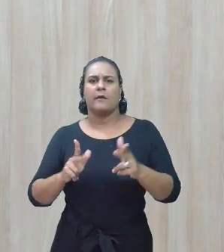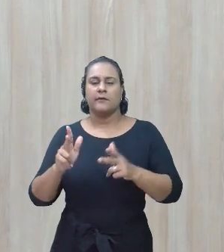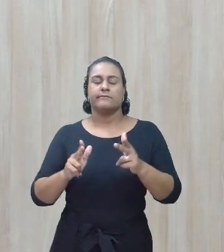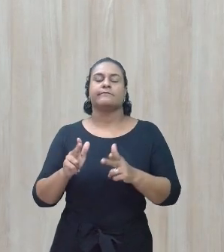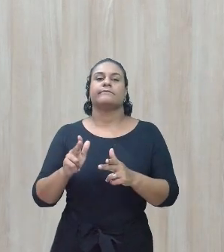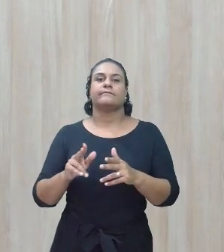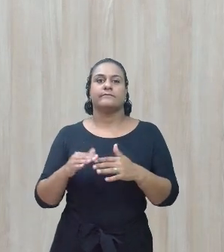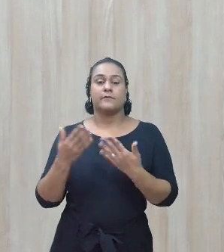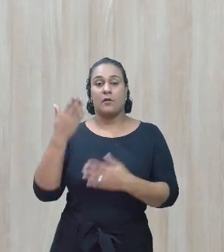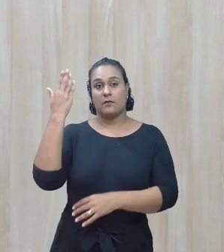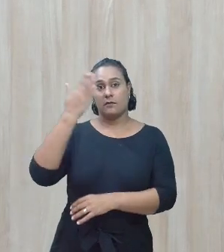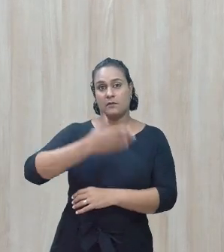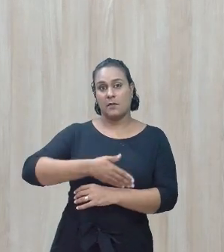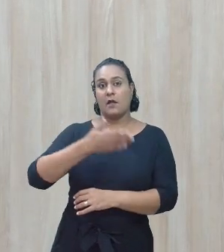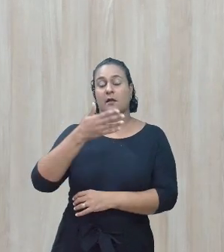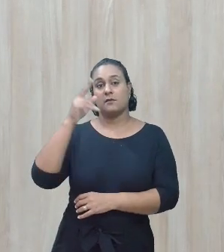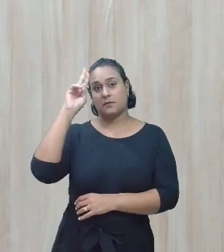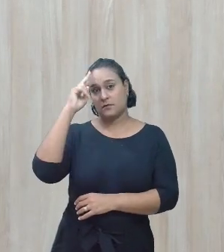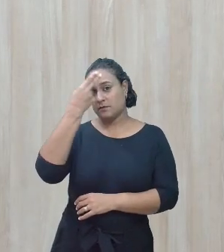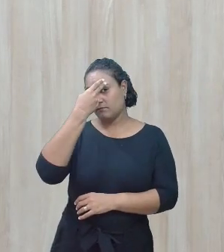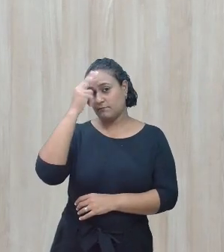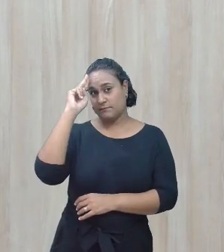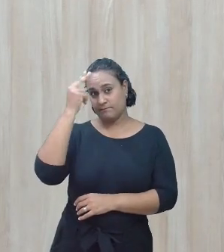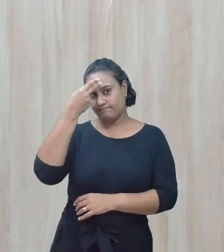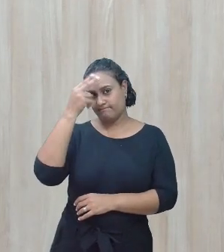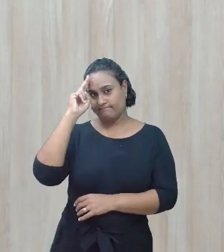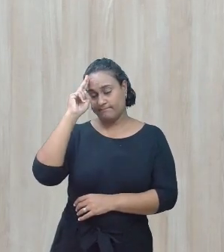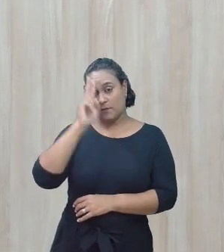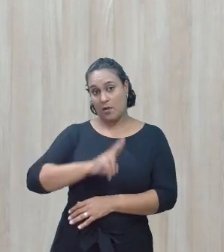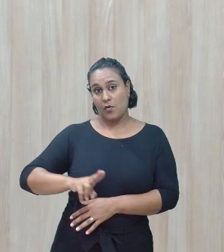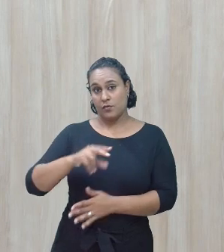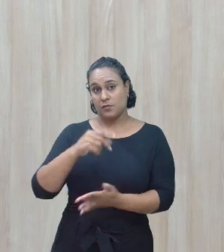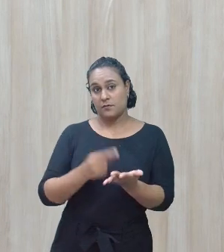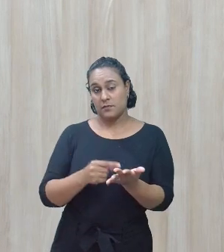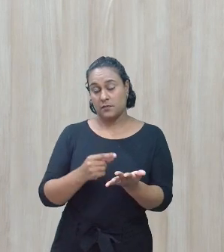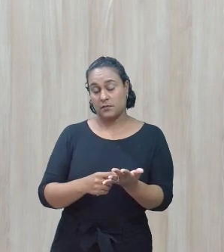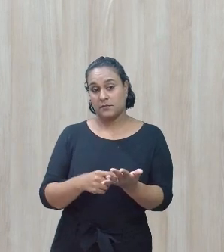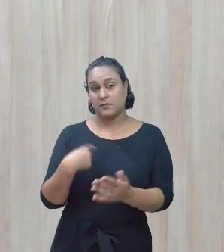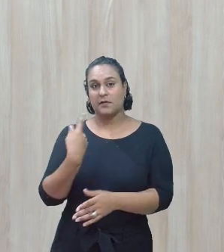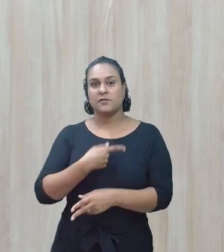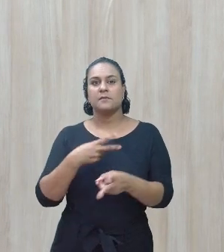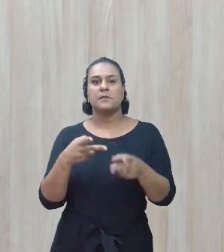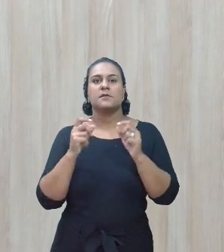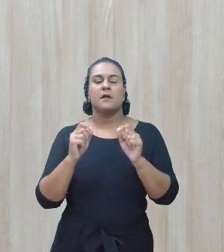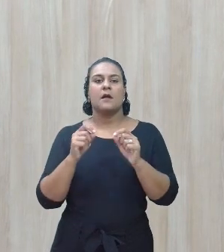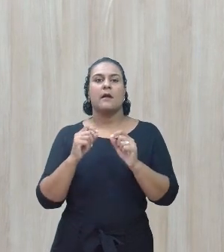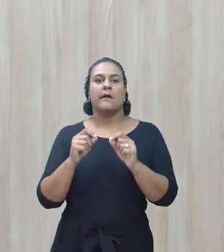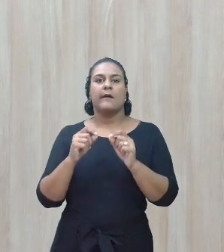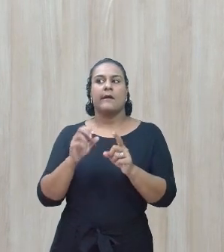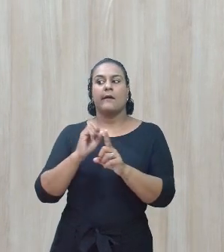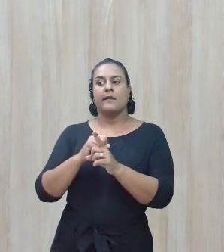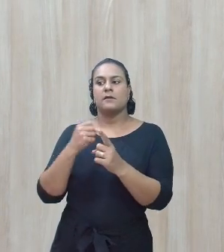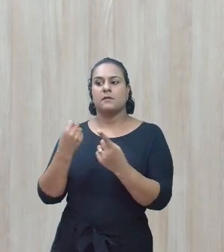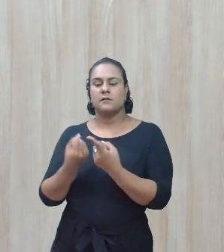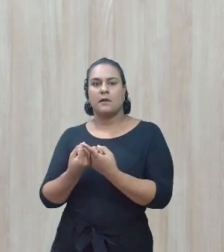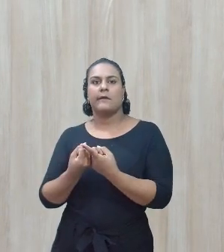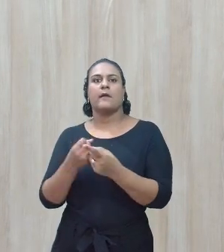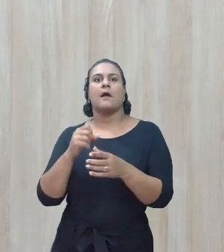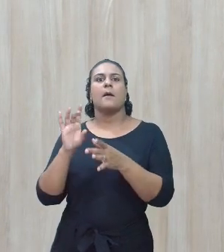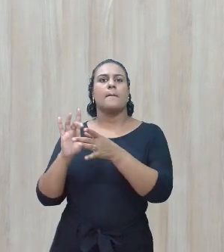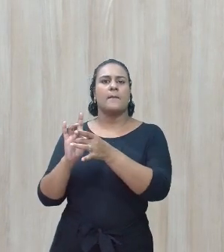táxis, tá, gente? E os aplicativos, né? Os carros por aplicativos. A gente consegue perceber que todo o contexto social consegue ser inserido